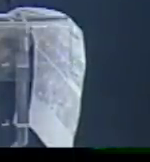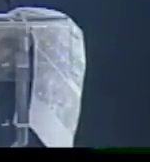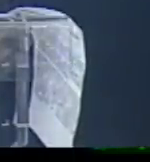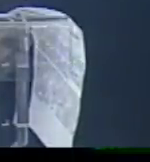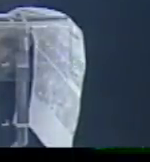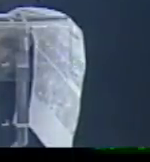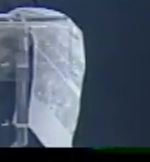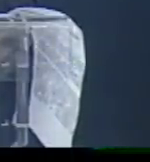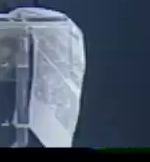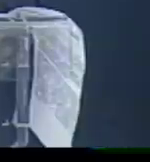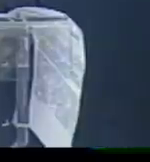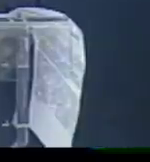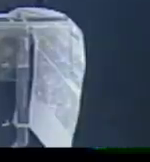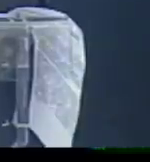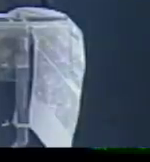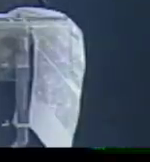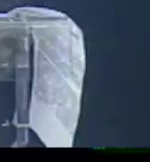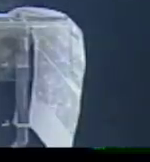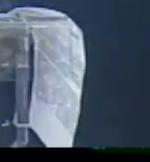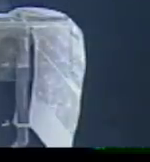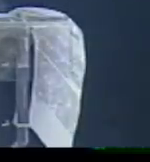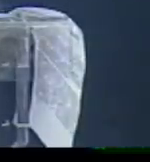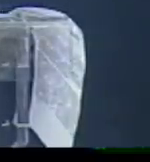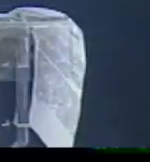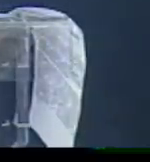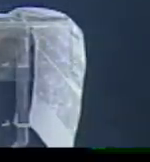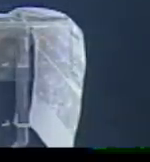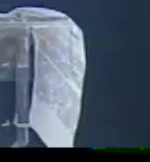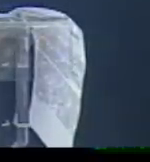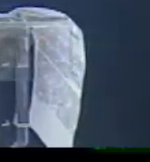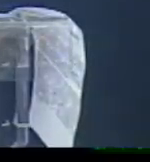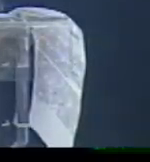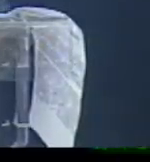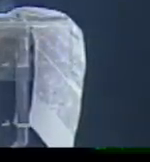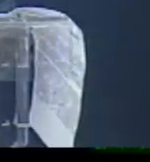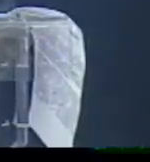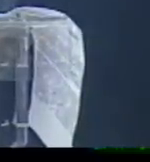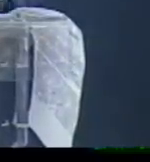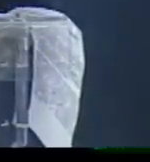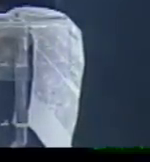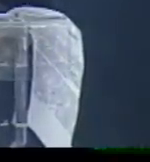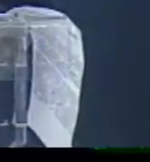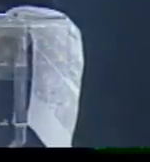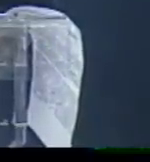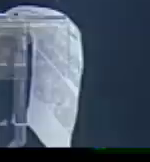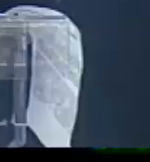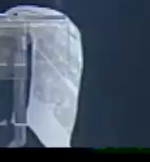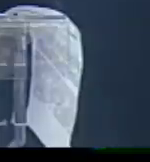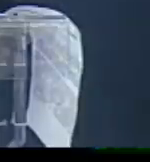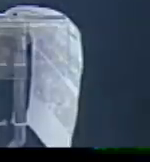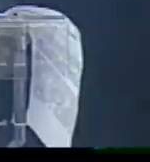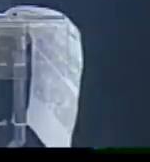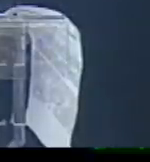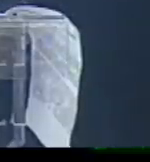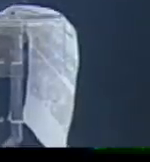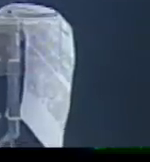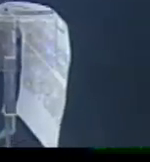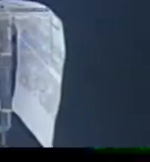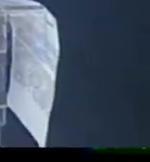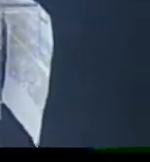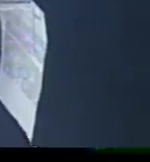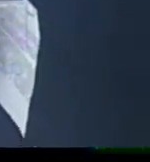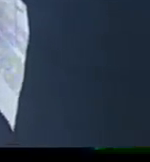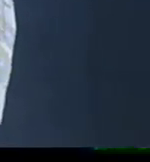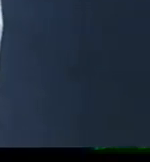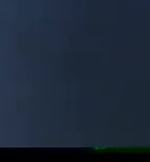Se cabe, as entidades patronais e as empresas têm negociado e assinado convenções coletivas de trabalho, acordos coletivos de